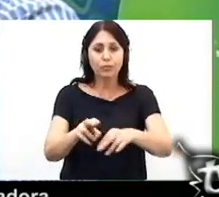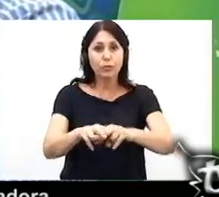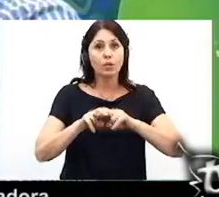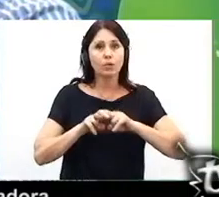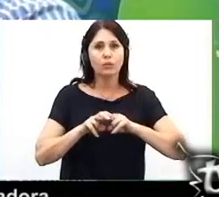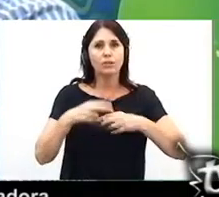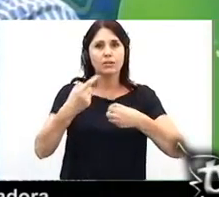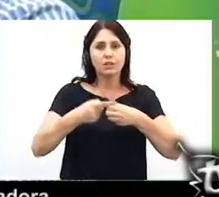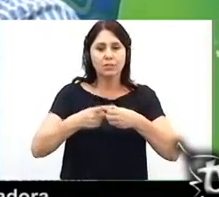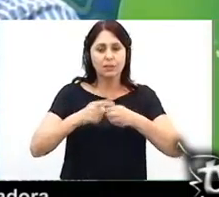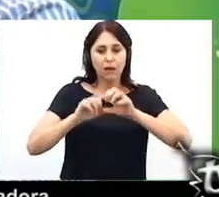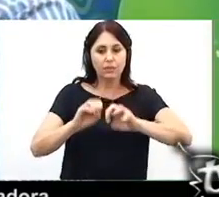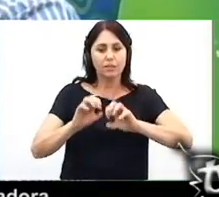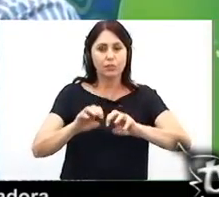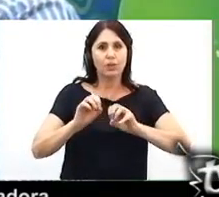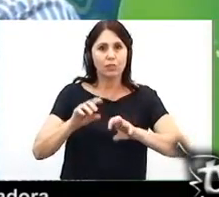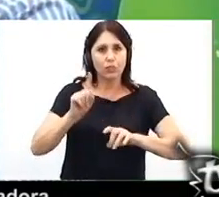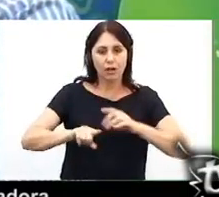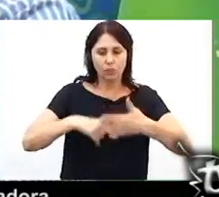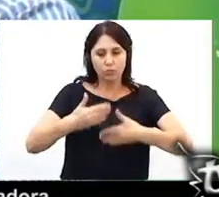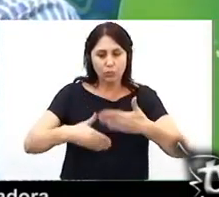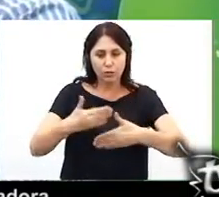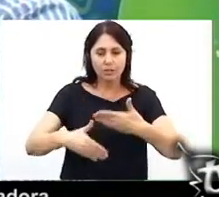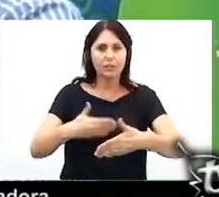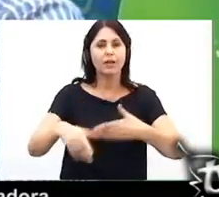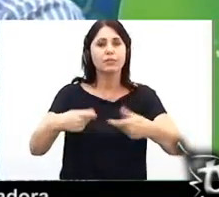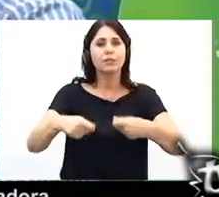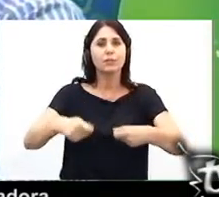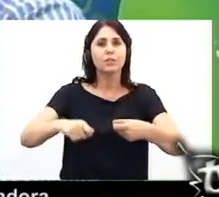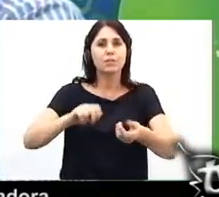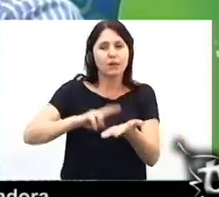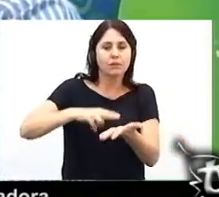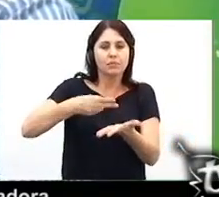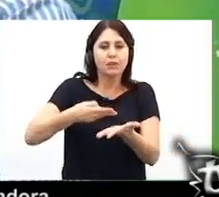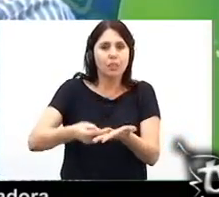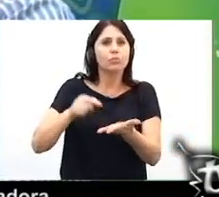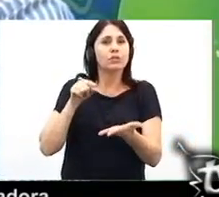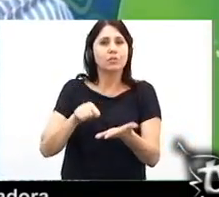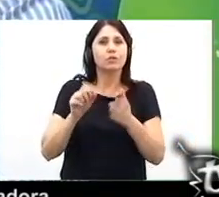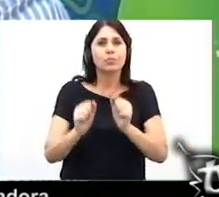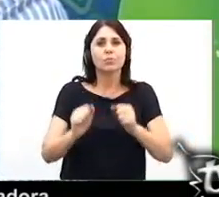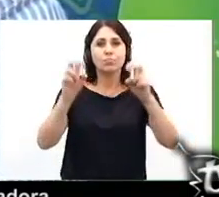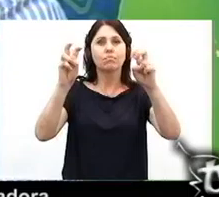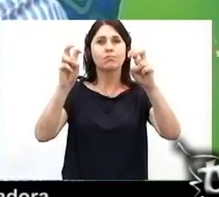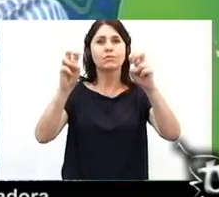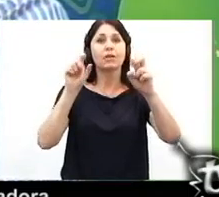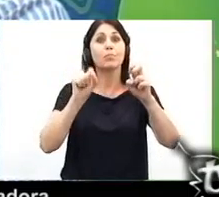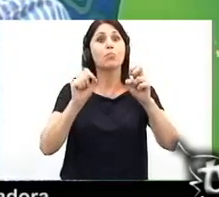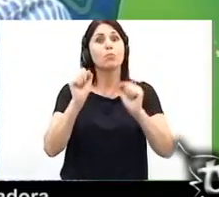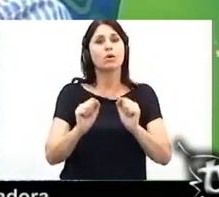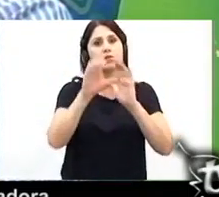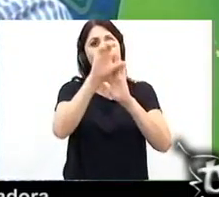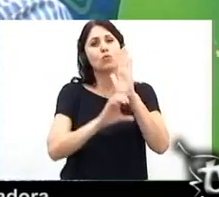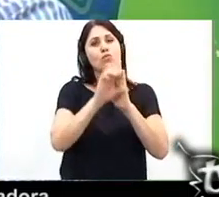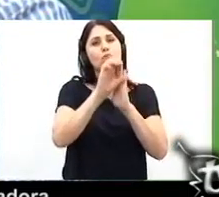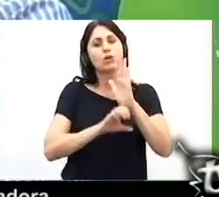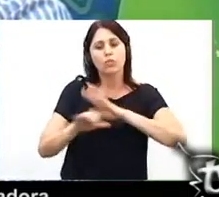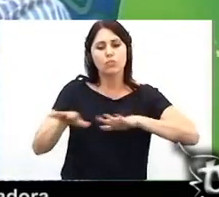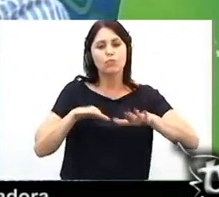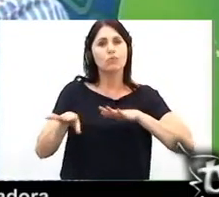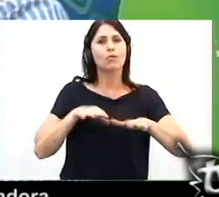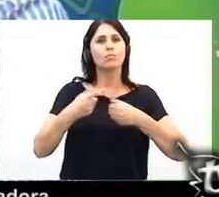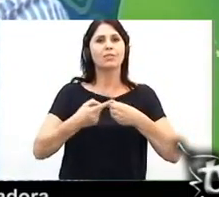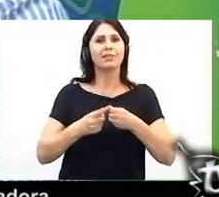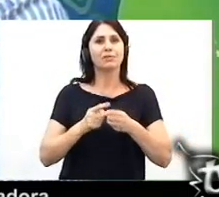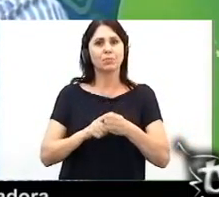né, promoção desses direitos dentro do espaço da cidade, que é o cenário da vida de todos nós. Então, o Universidade Educadora, no